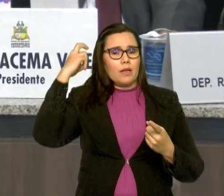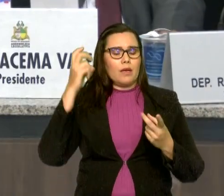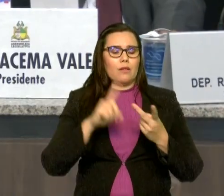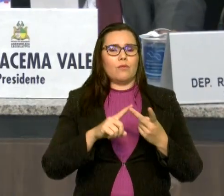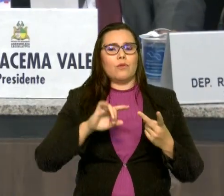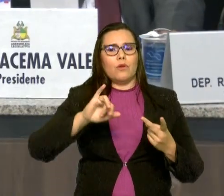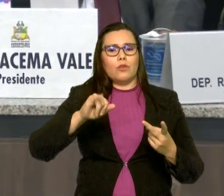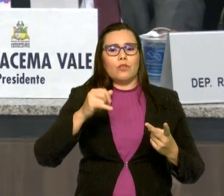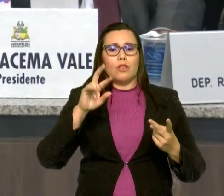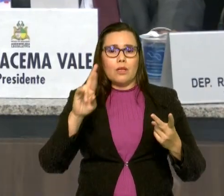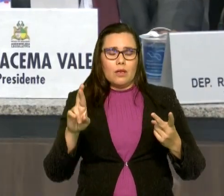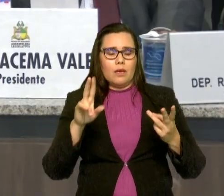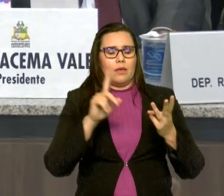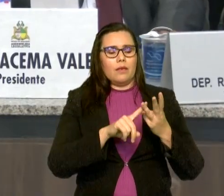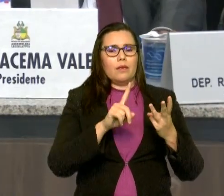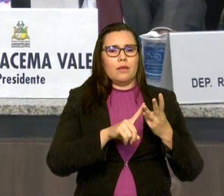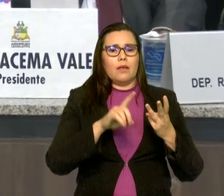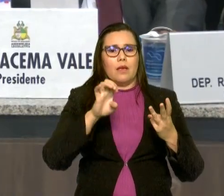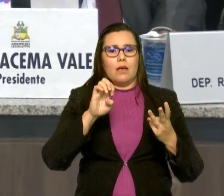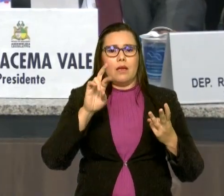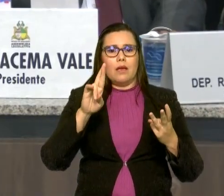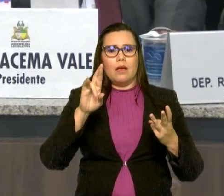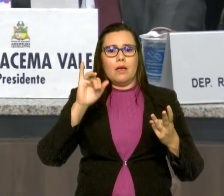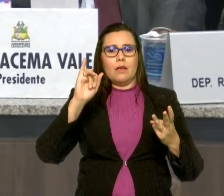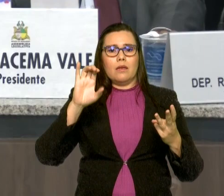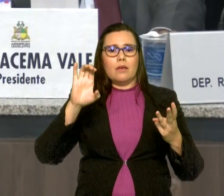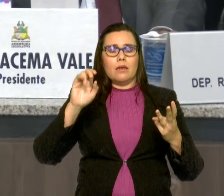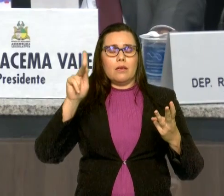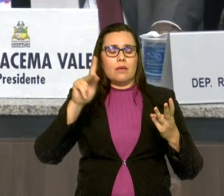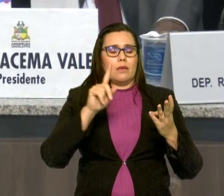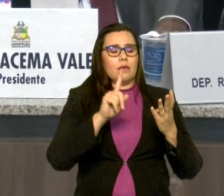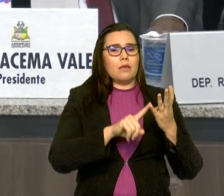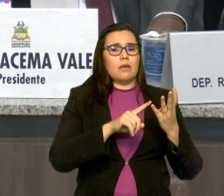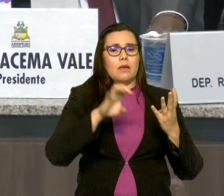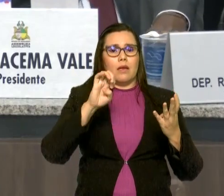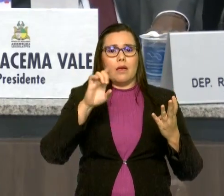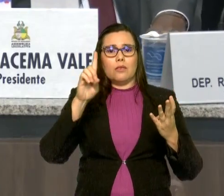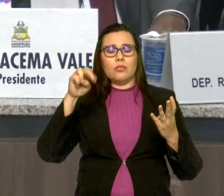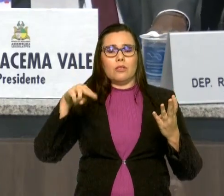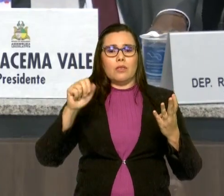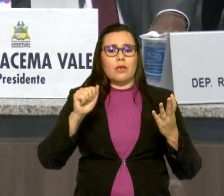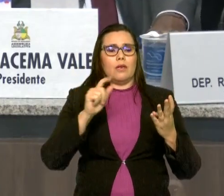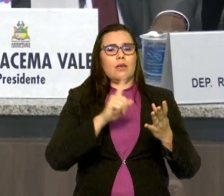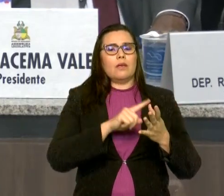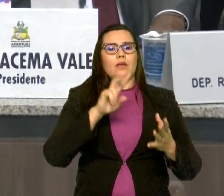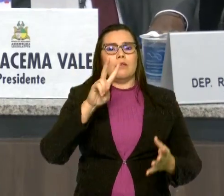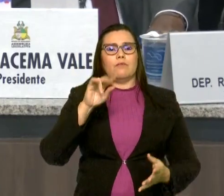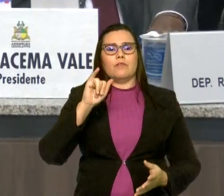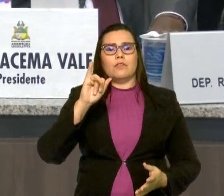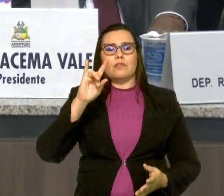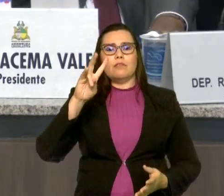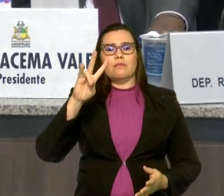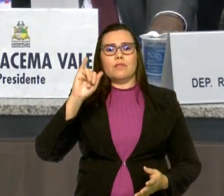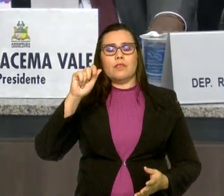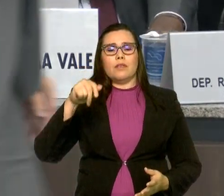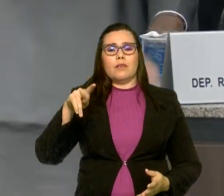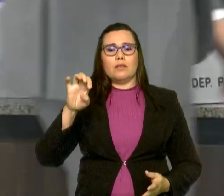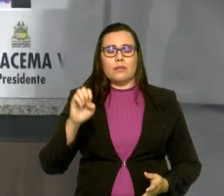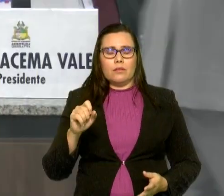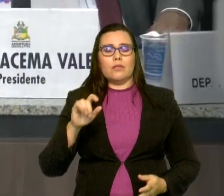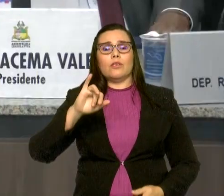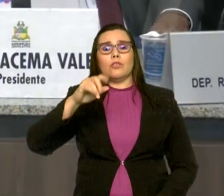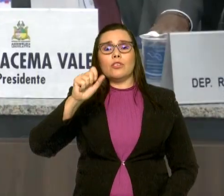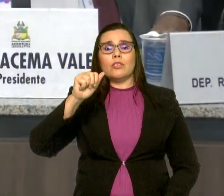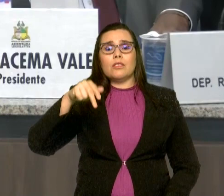Júnior França, Eric Costa, Edna, Viviane, Janaína e Osmar. Projeto de lei